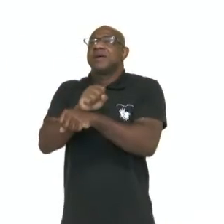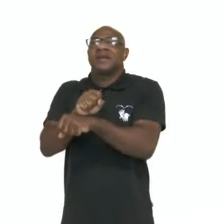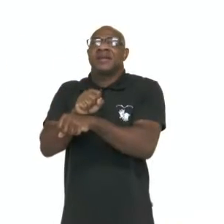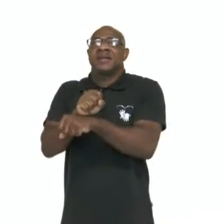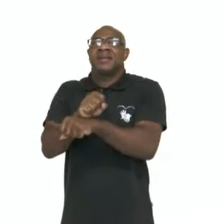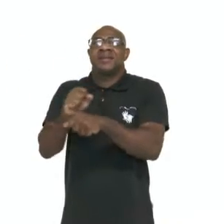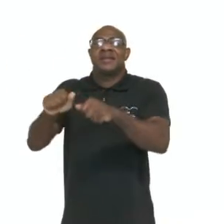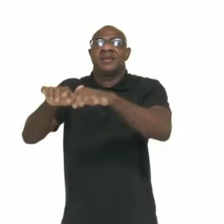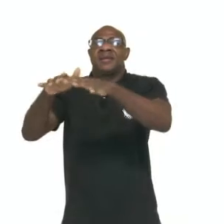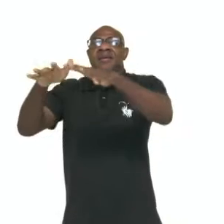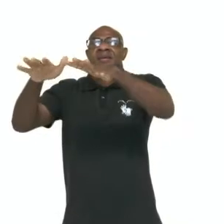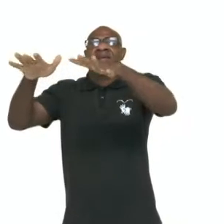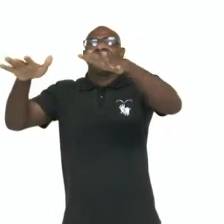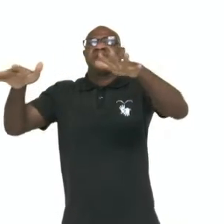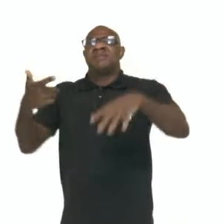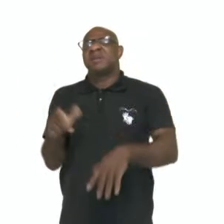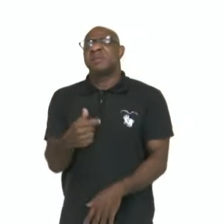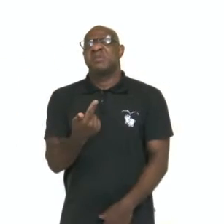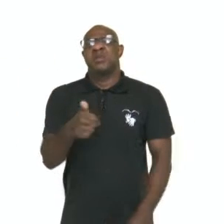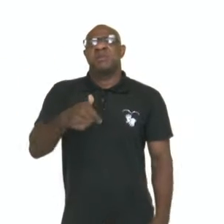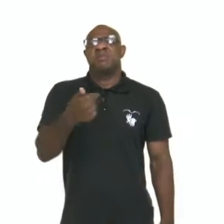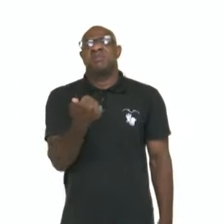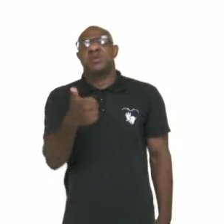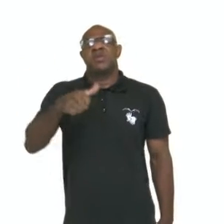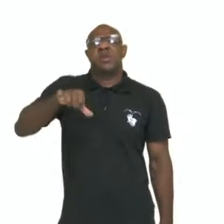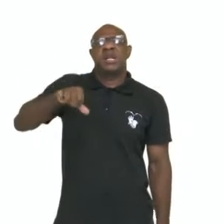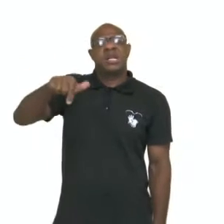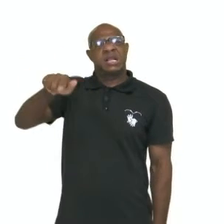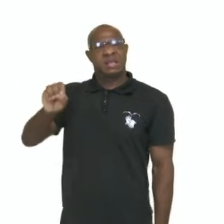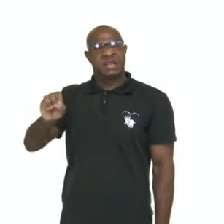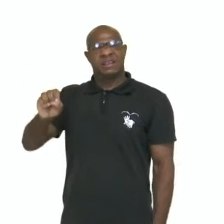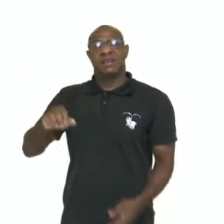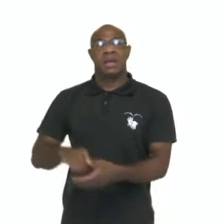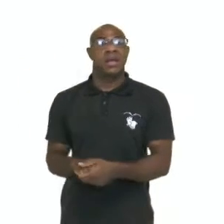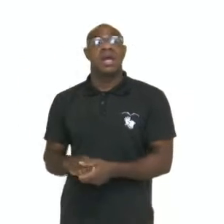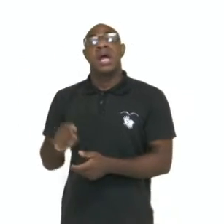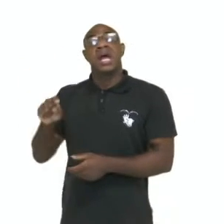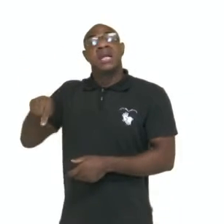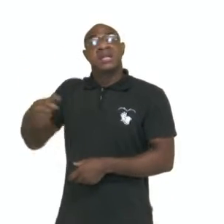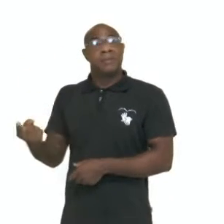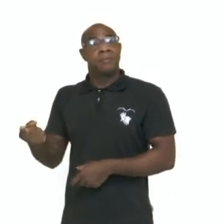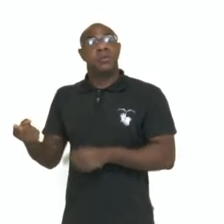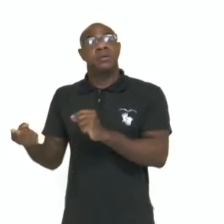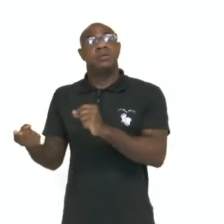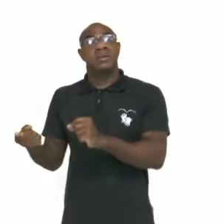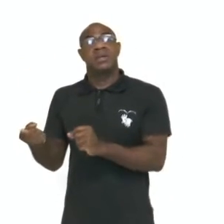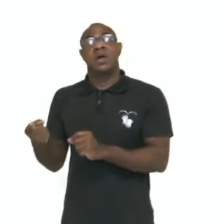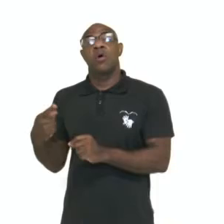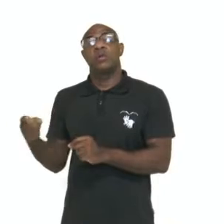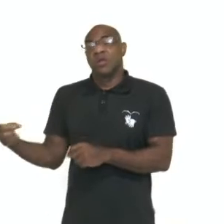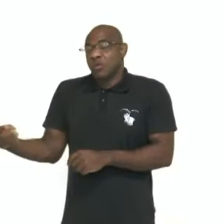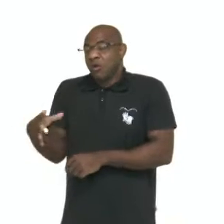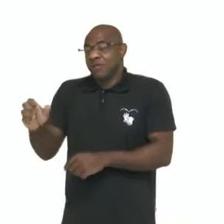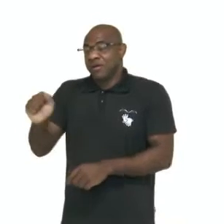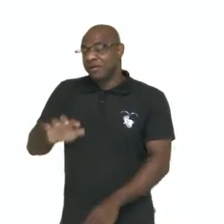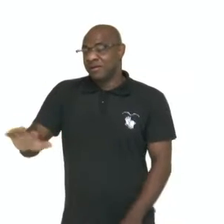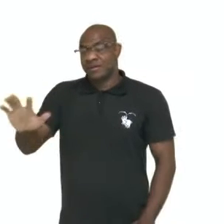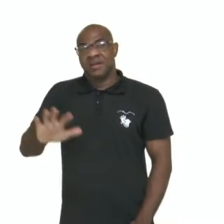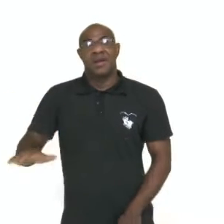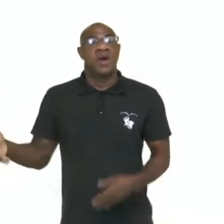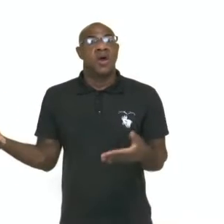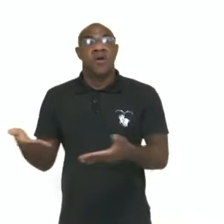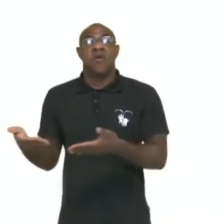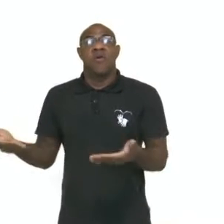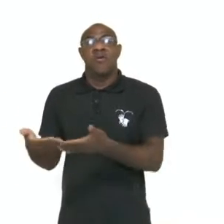lá nas décadas, né, de 70 ou antes disso ainda. E após isso, uma outra foto aqui mostrando já que já não resta mais nada